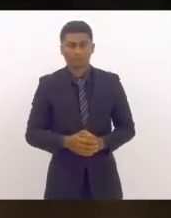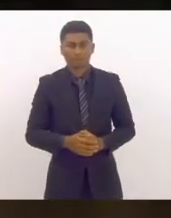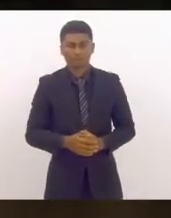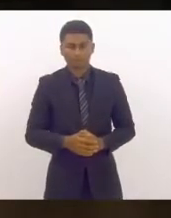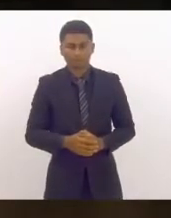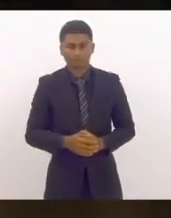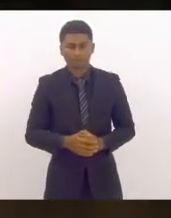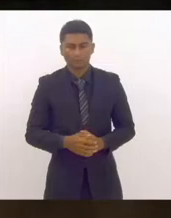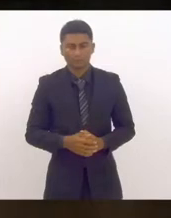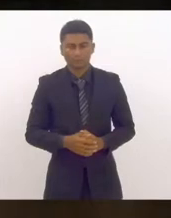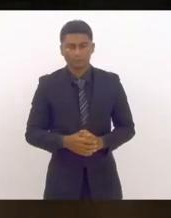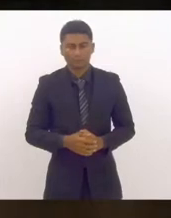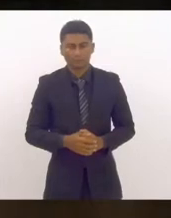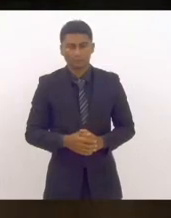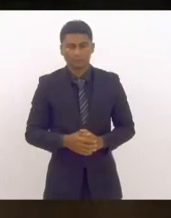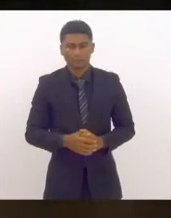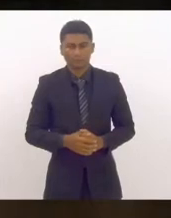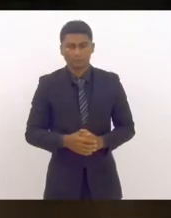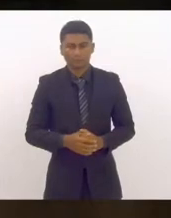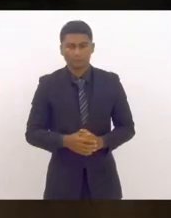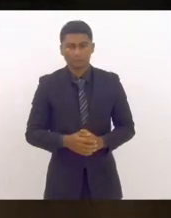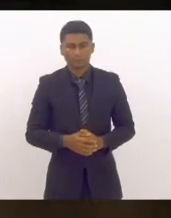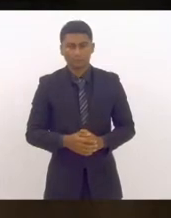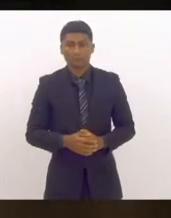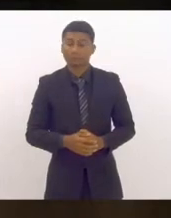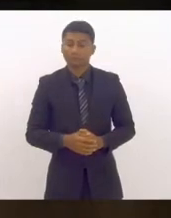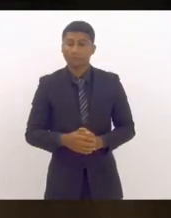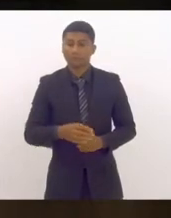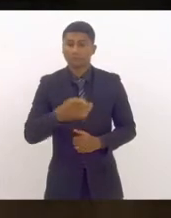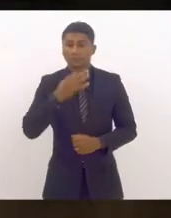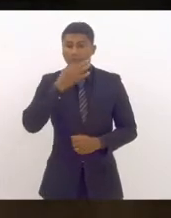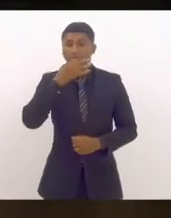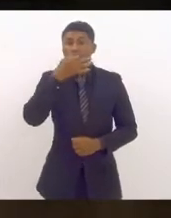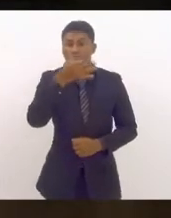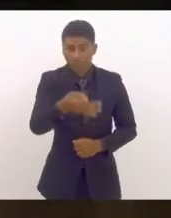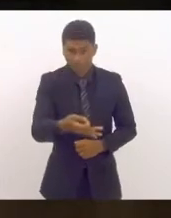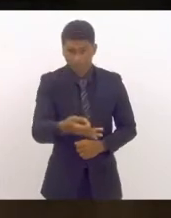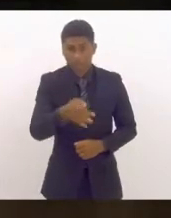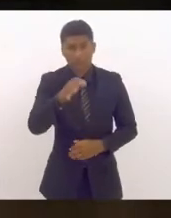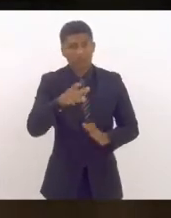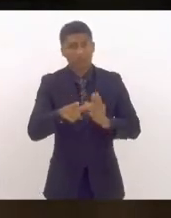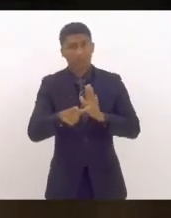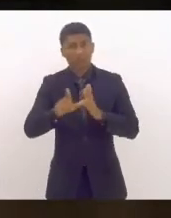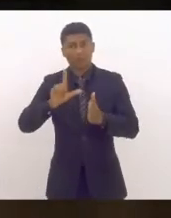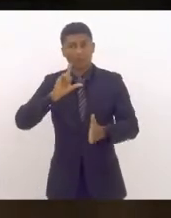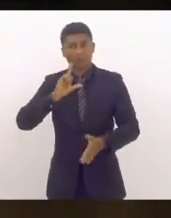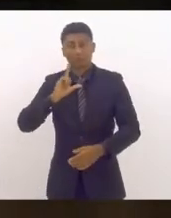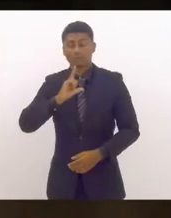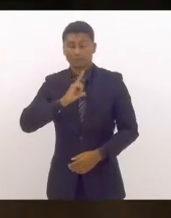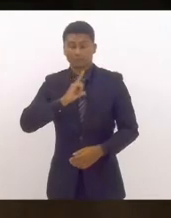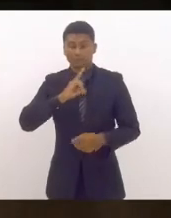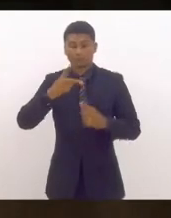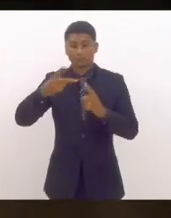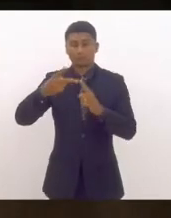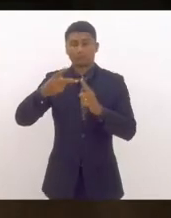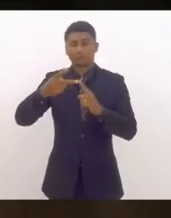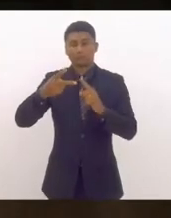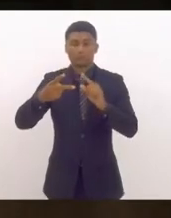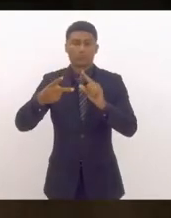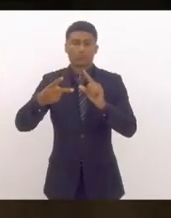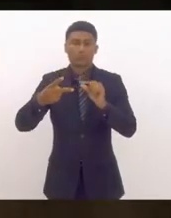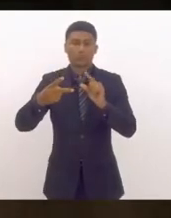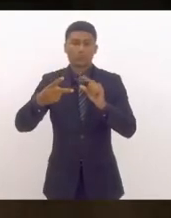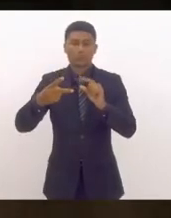segunda, antes do parecer, uma segunda questão de ordem, deputado Valdec